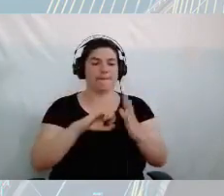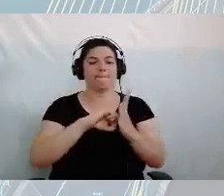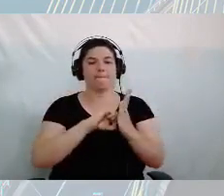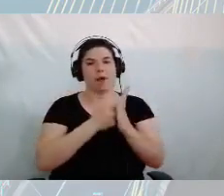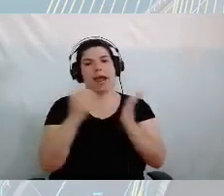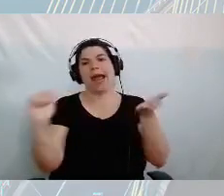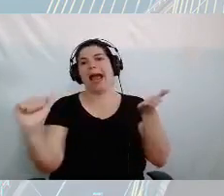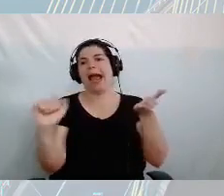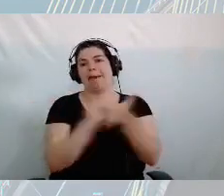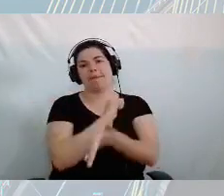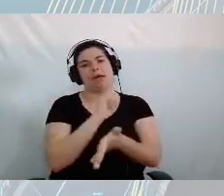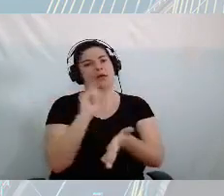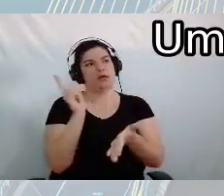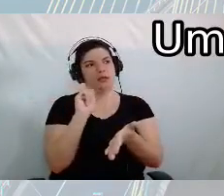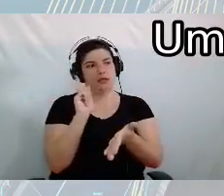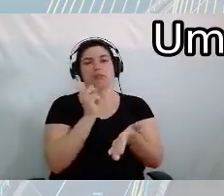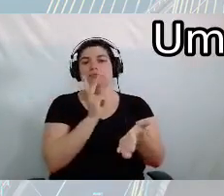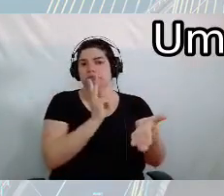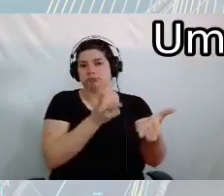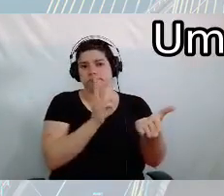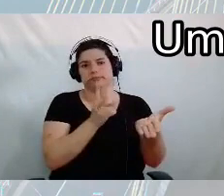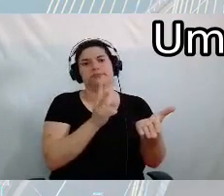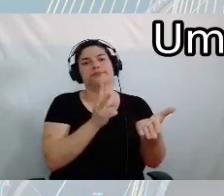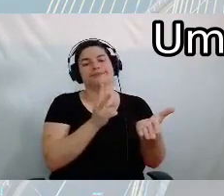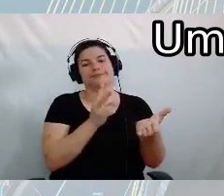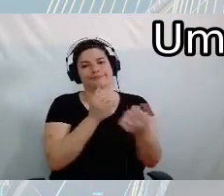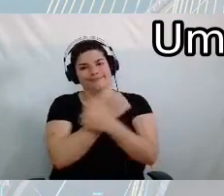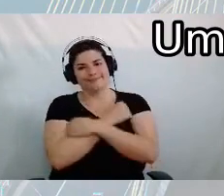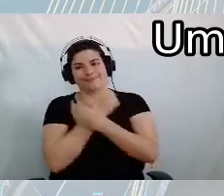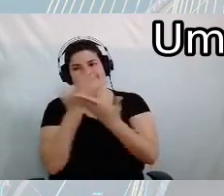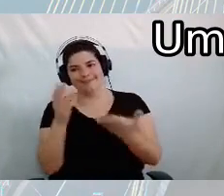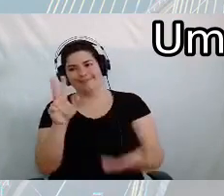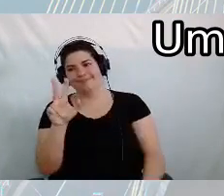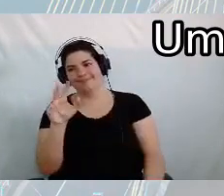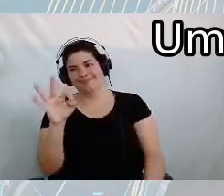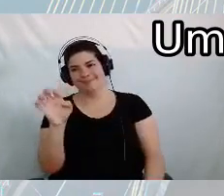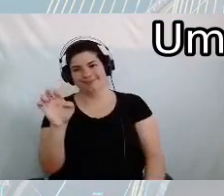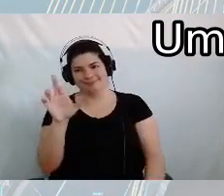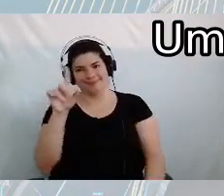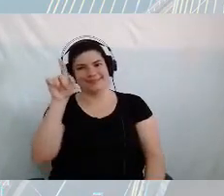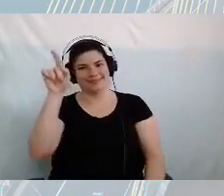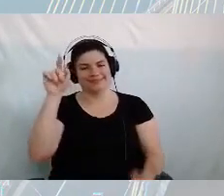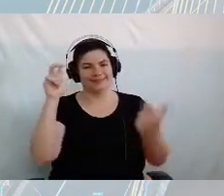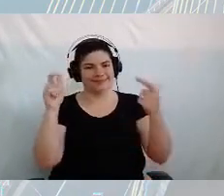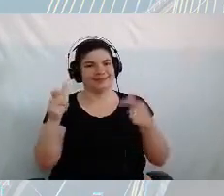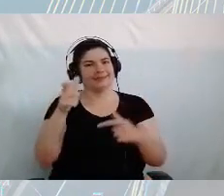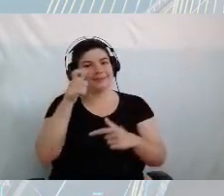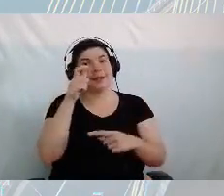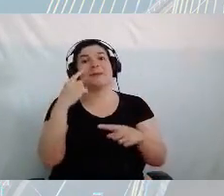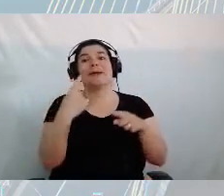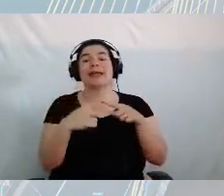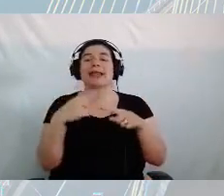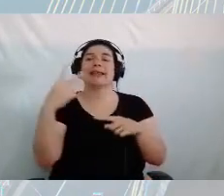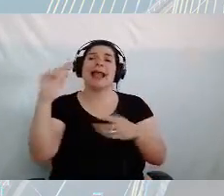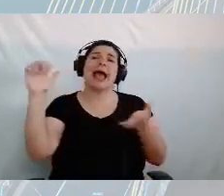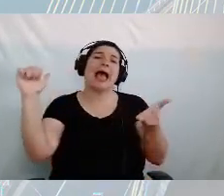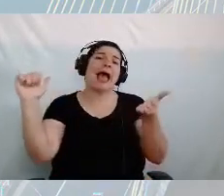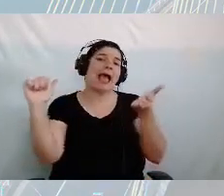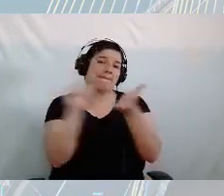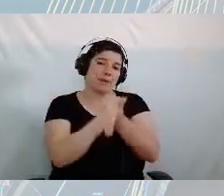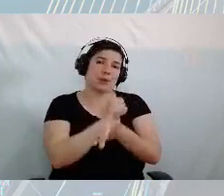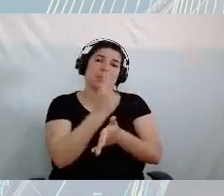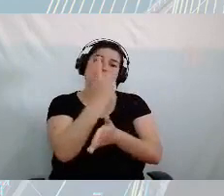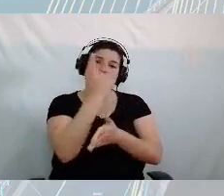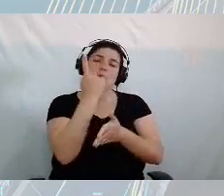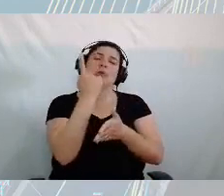sem querer. Um abraço para o Vitor, que está assistindo a gente lá do banco. Ele apagou sem querer um dos nossos boards.